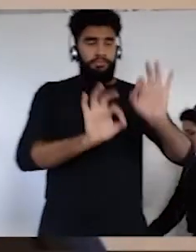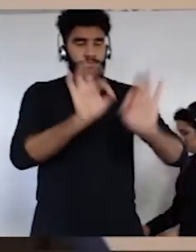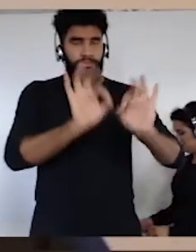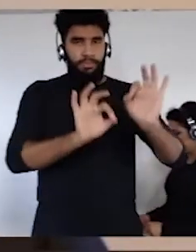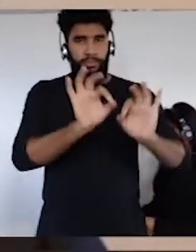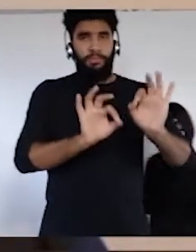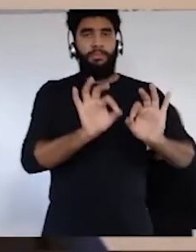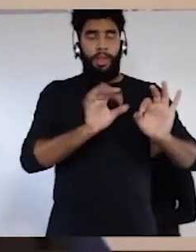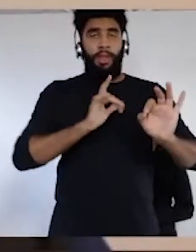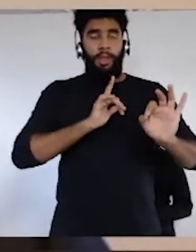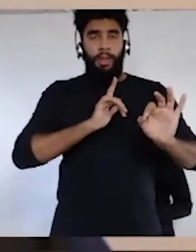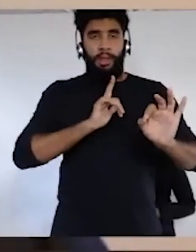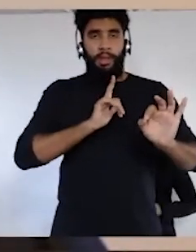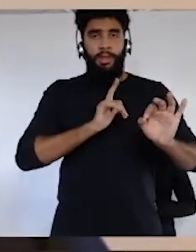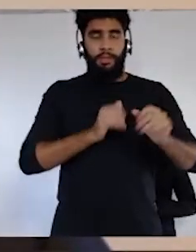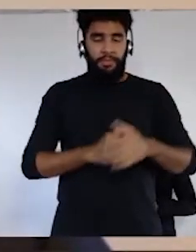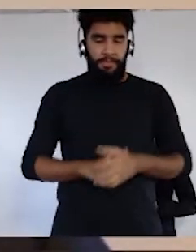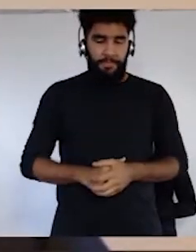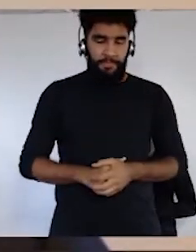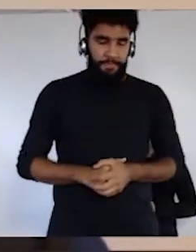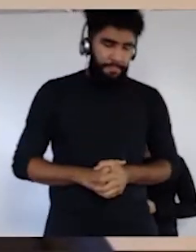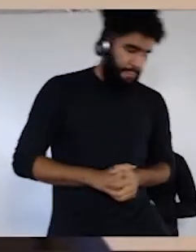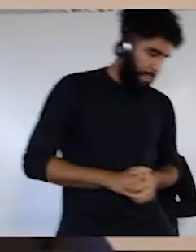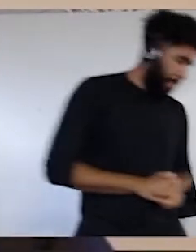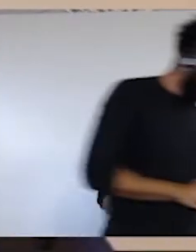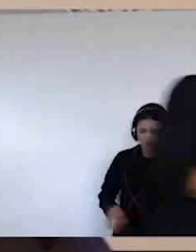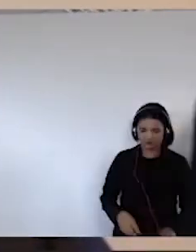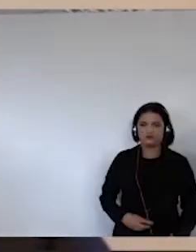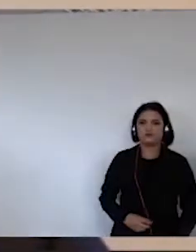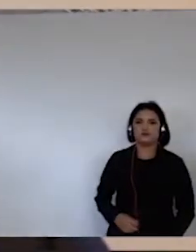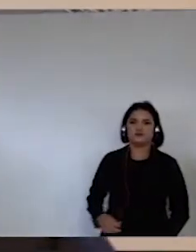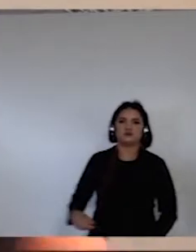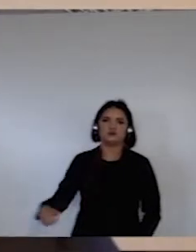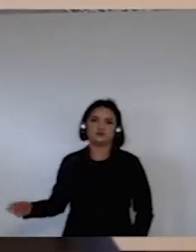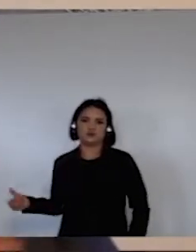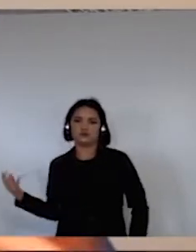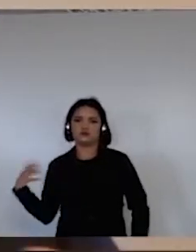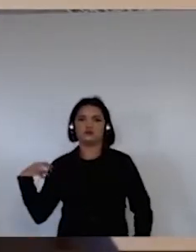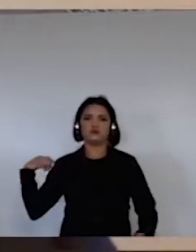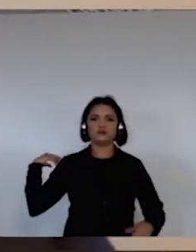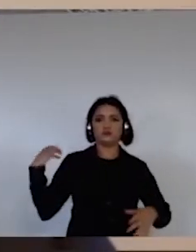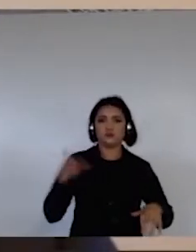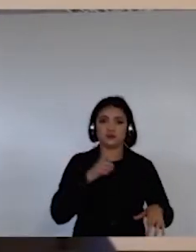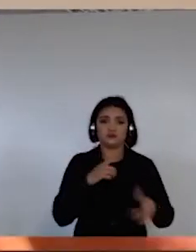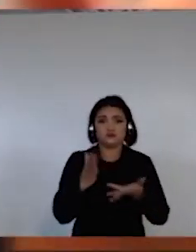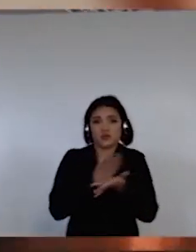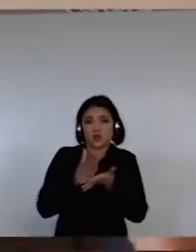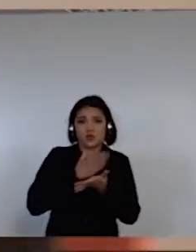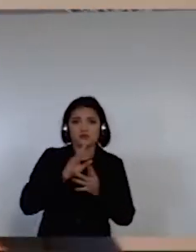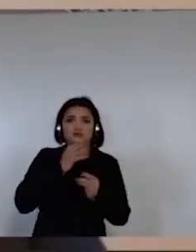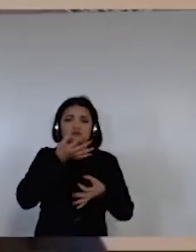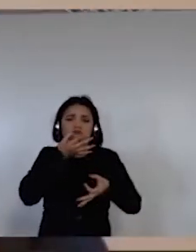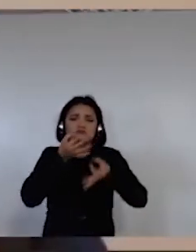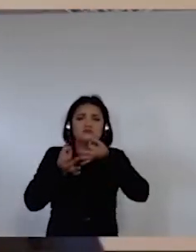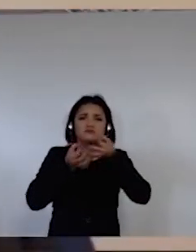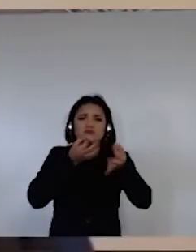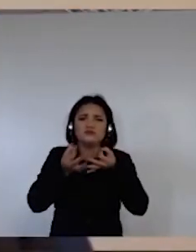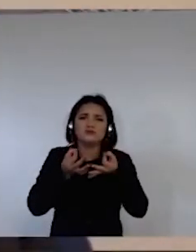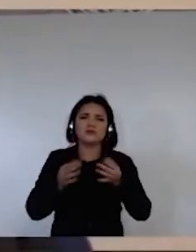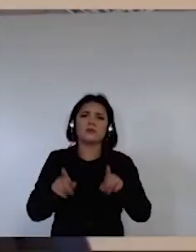matéria apenas para manter jurisprudência, todas aquelas perguntas que estão lá na plataforma virtual, eu acho que não deveria, pelo